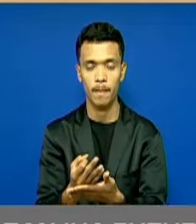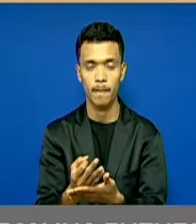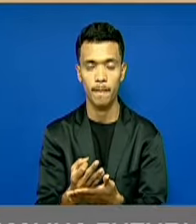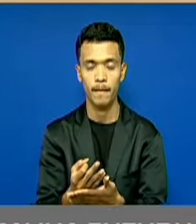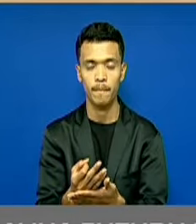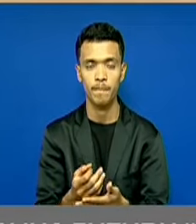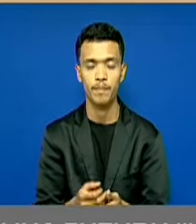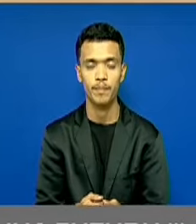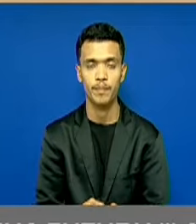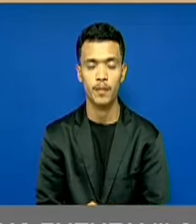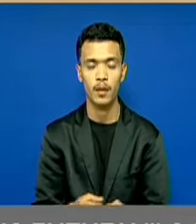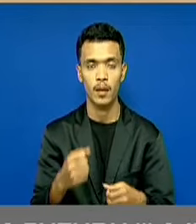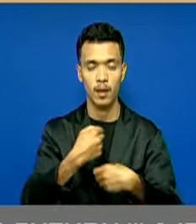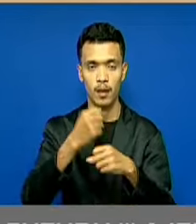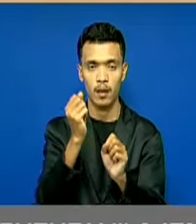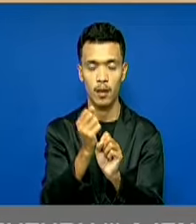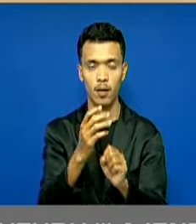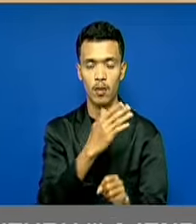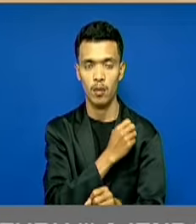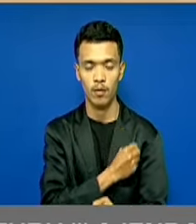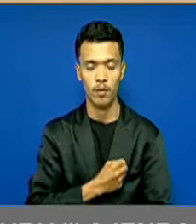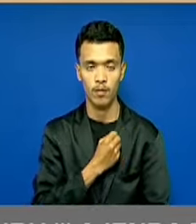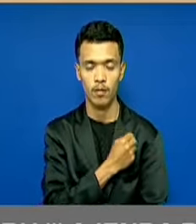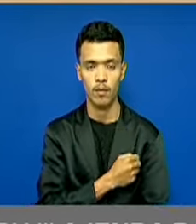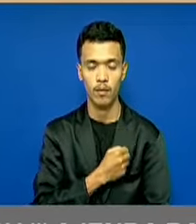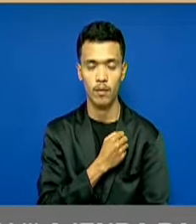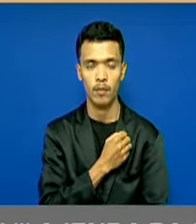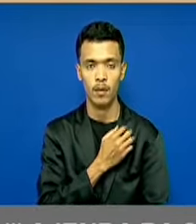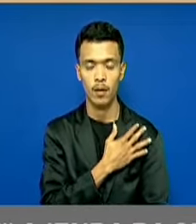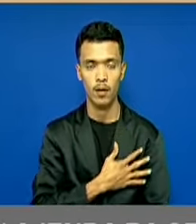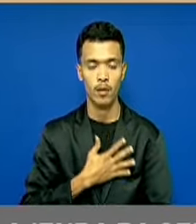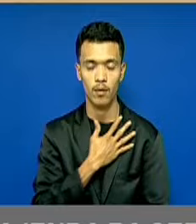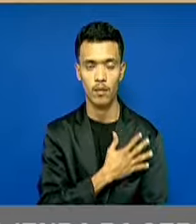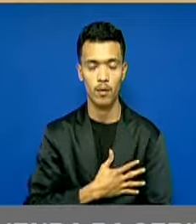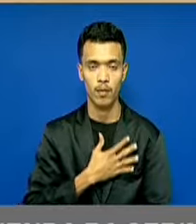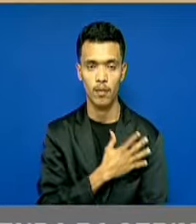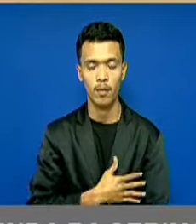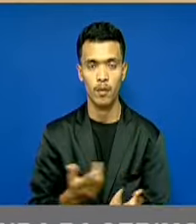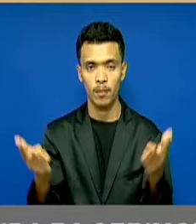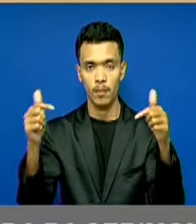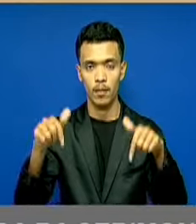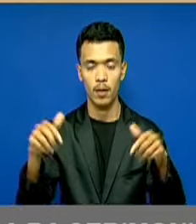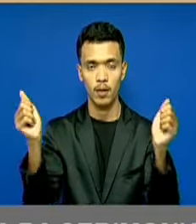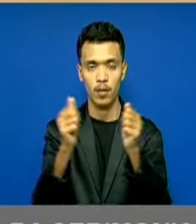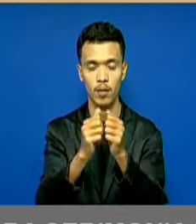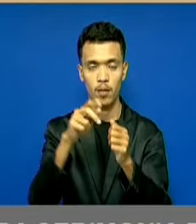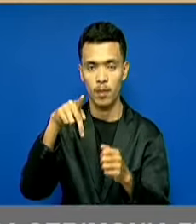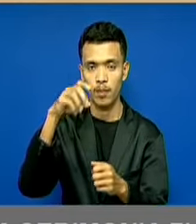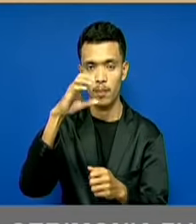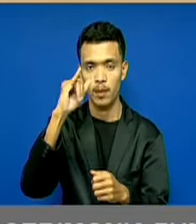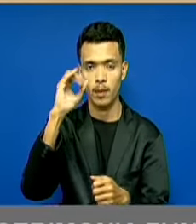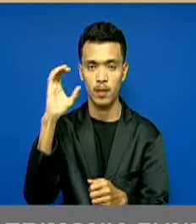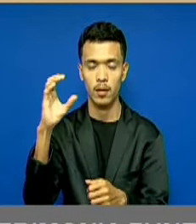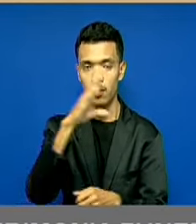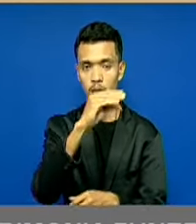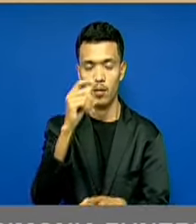refere. Halo favor mai kopera ho pesik ou Autoridade de Policial Criminal, no